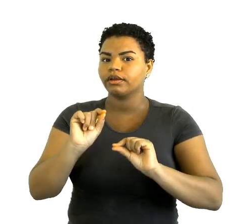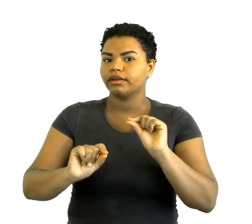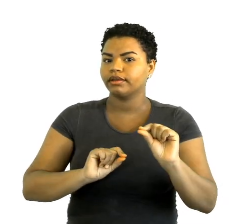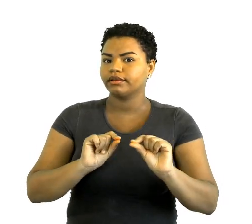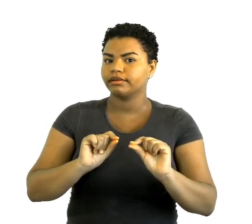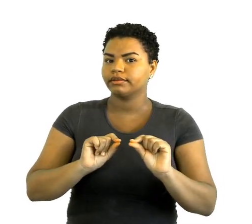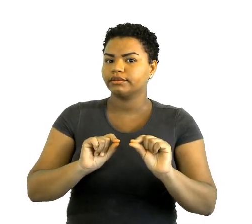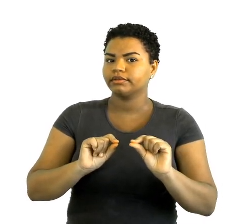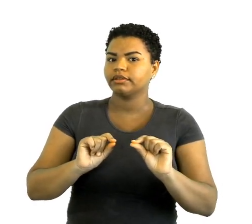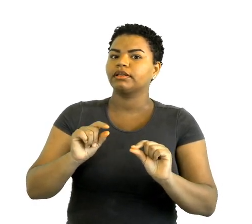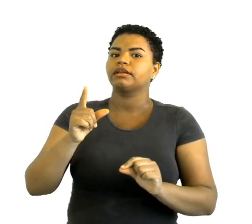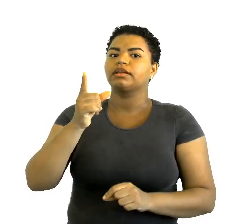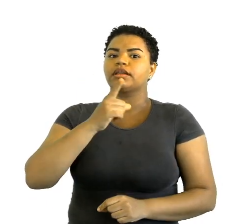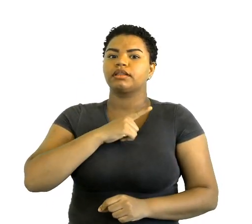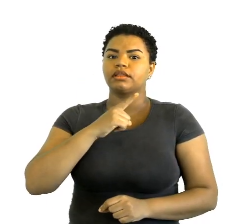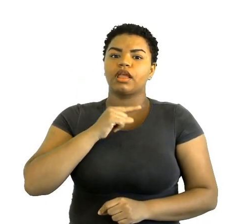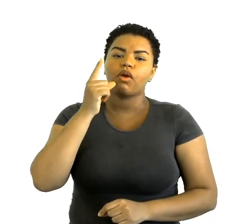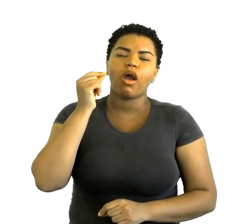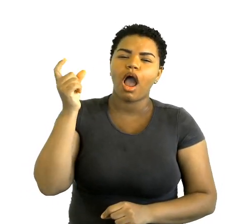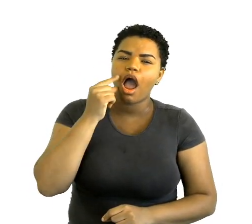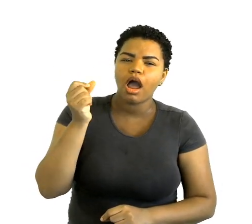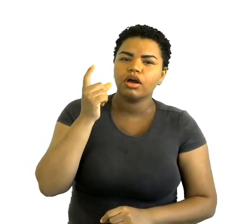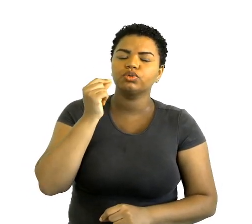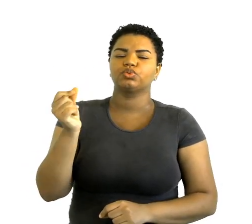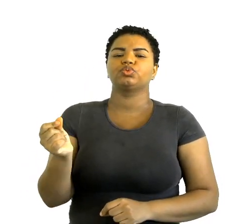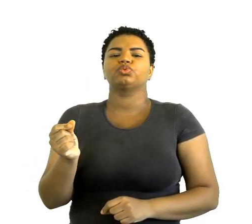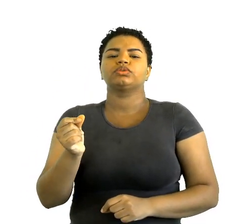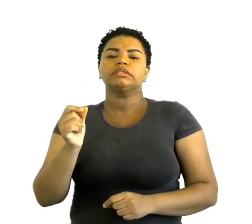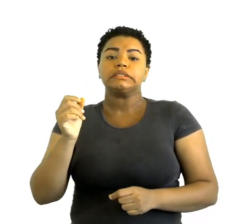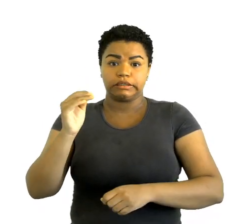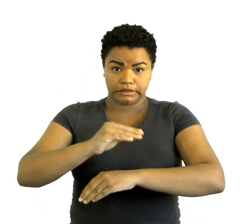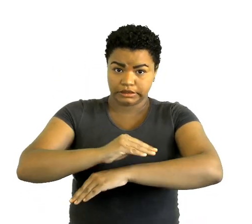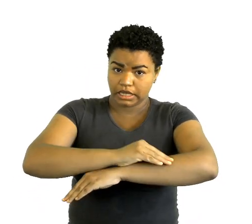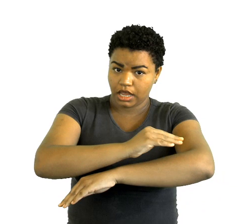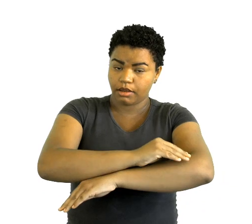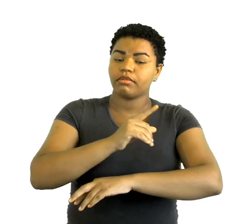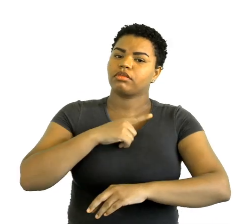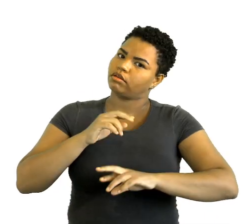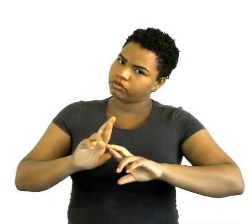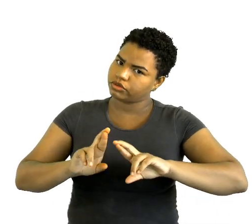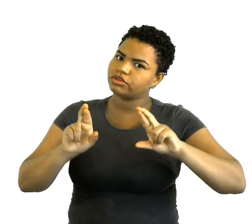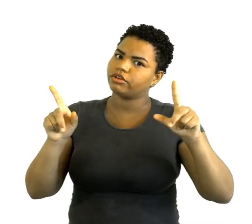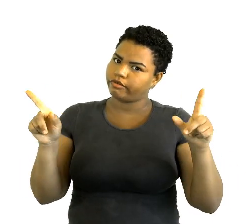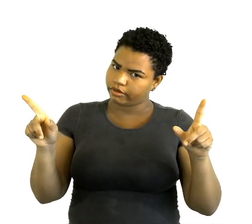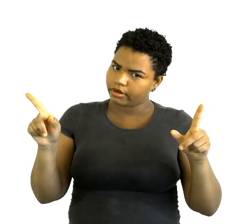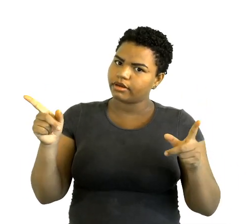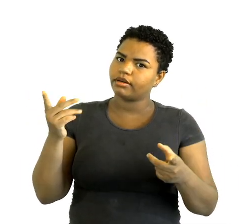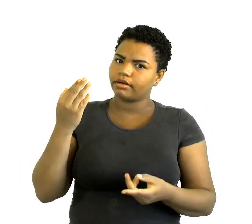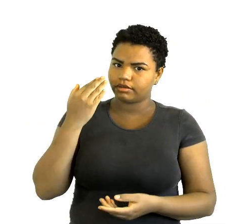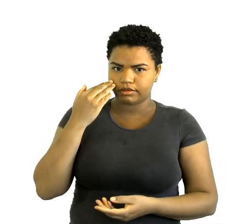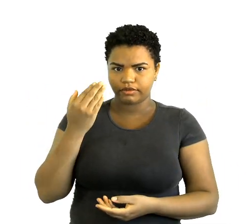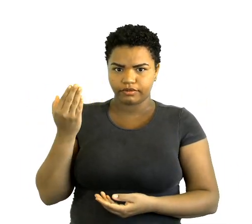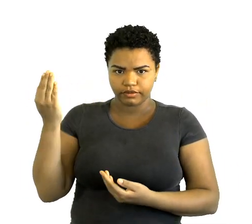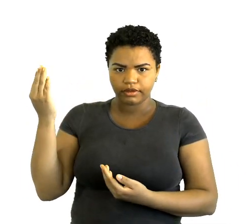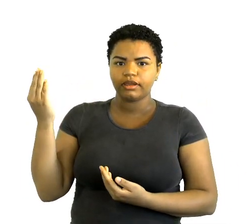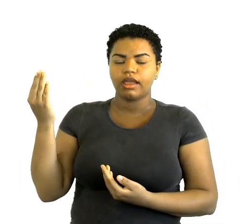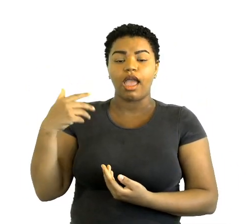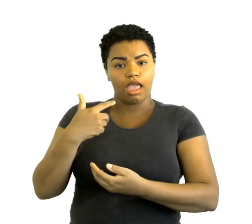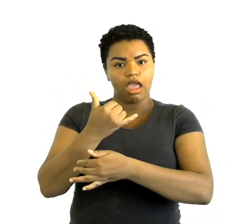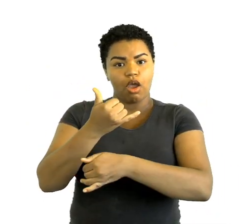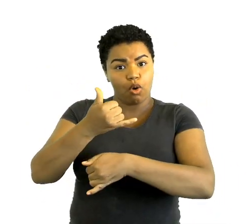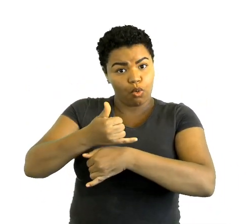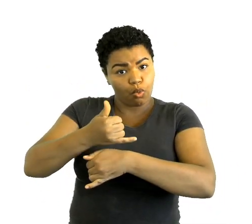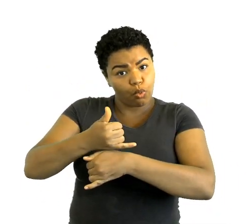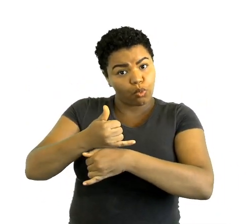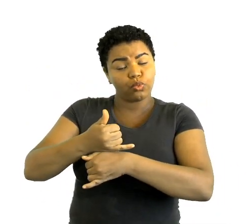Tanto no gato quanto no sapo, nós temos esta diferenciação aqui, que é a coluna vertebral,